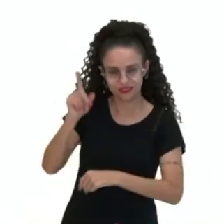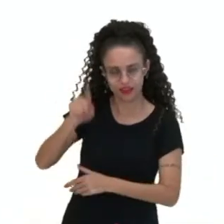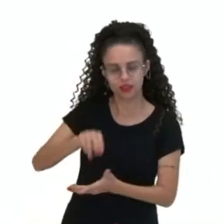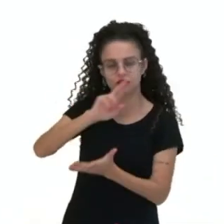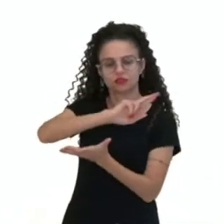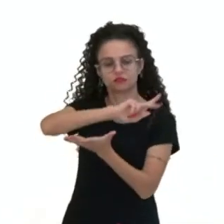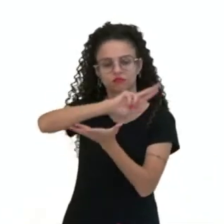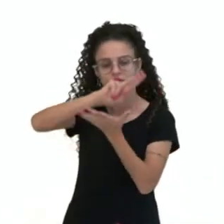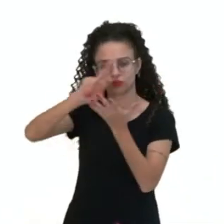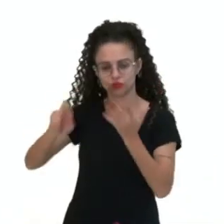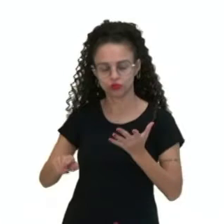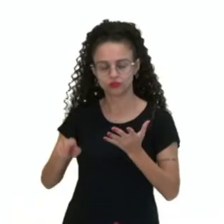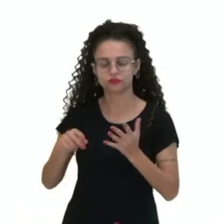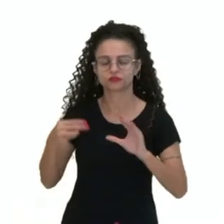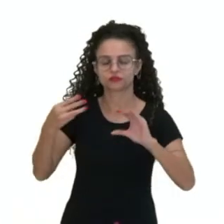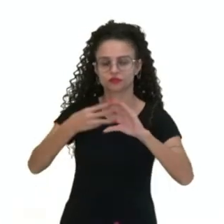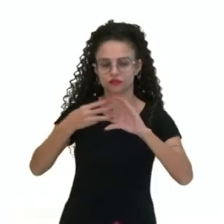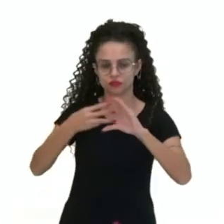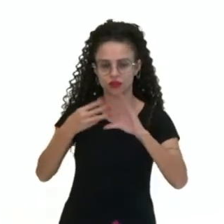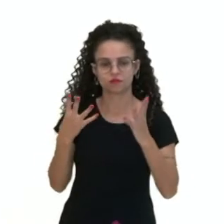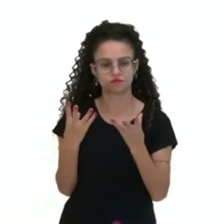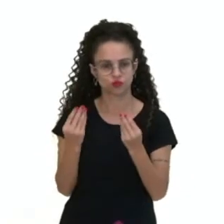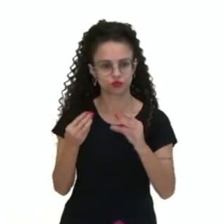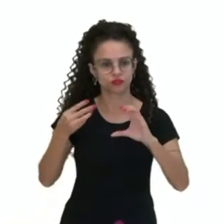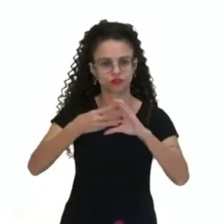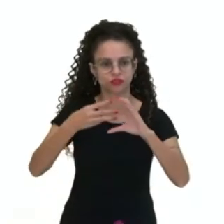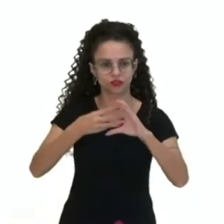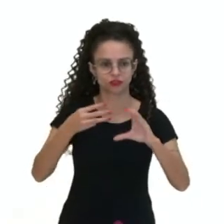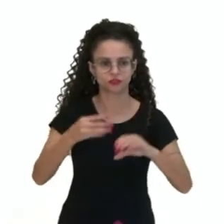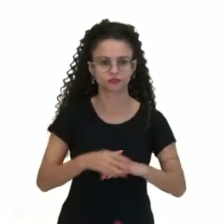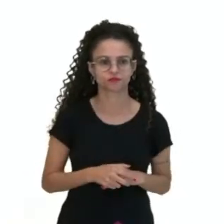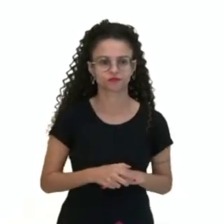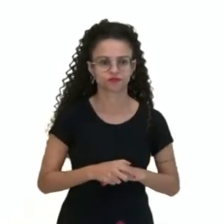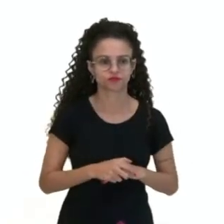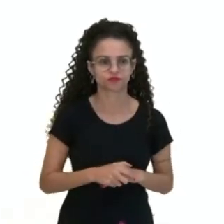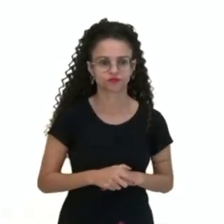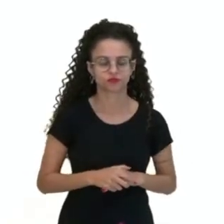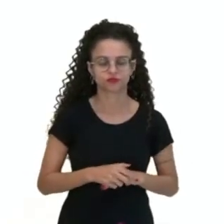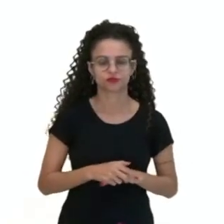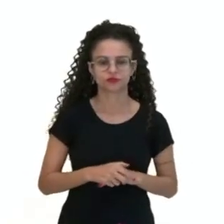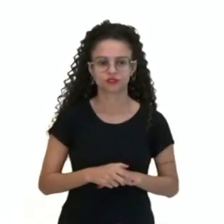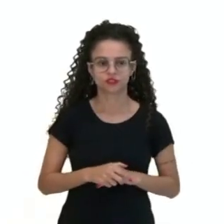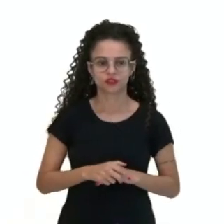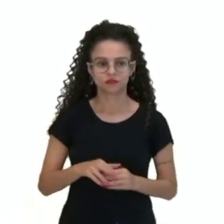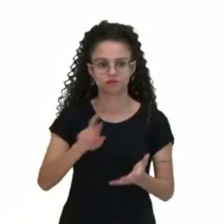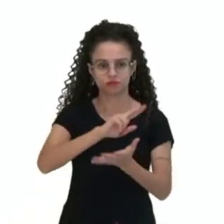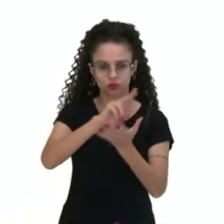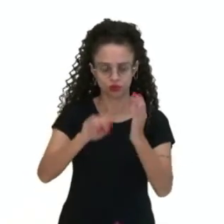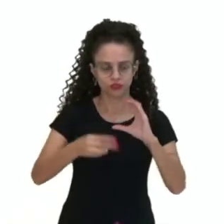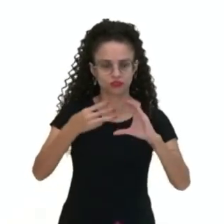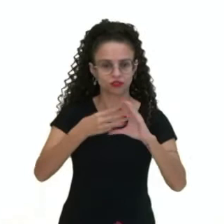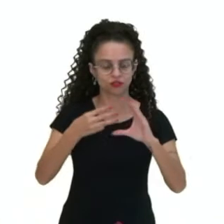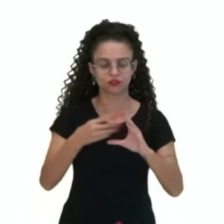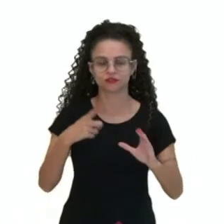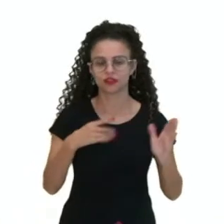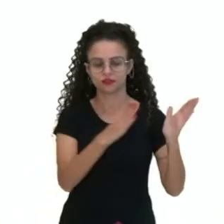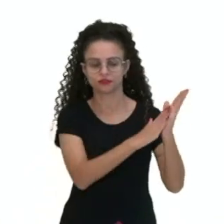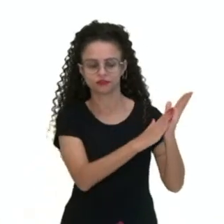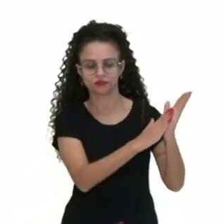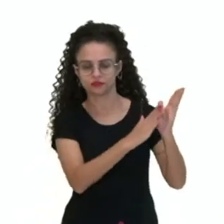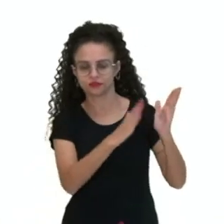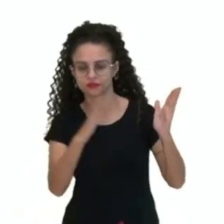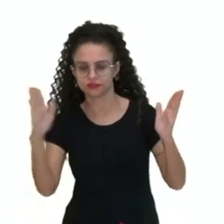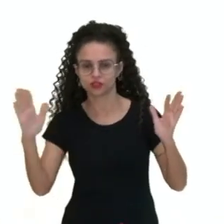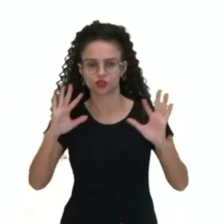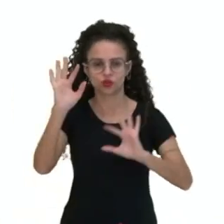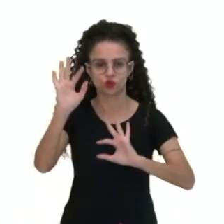organismos pluricelulares, que têm muitas células. Então, os seres pluricelulares, eles possuem essa organização aqui, ó,